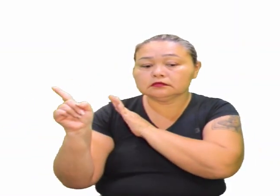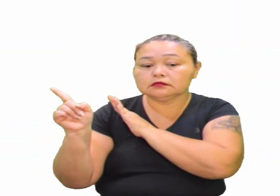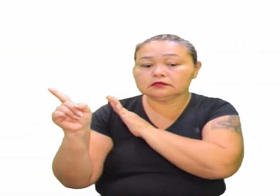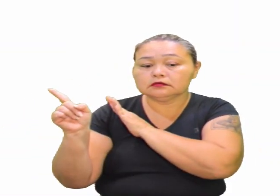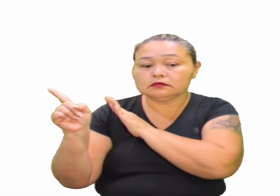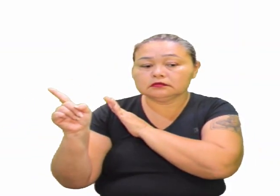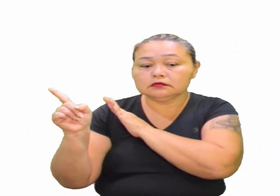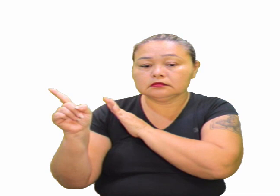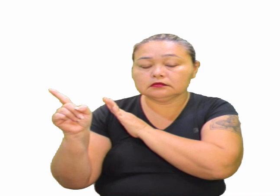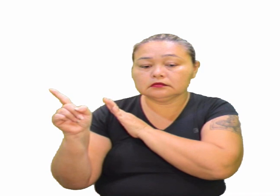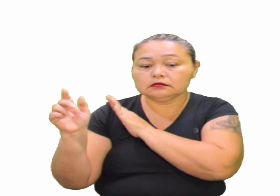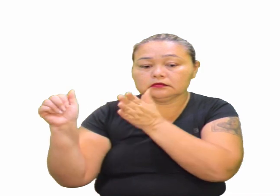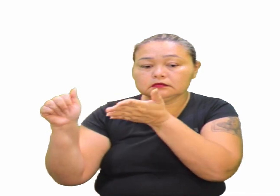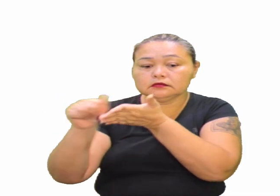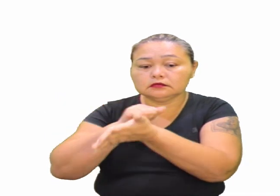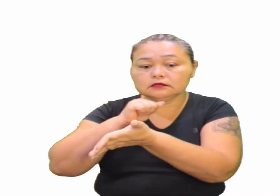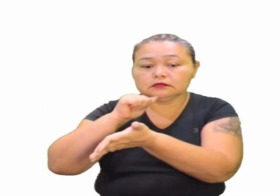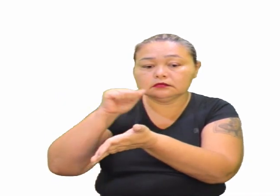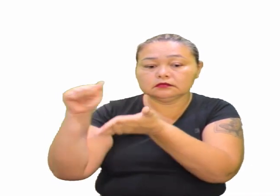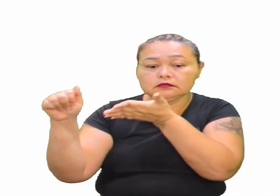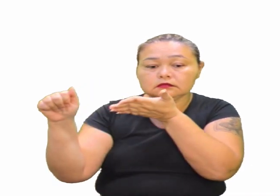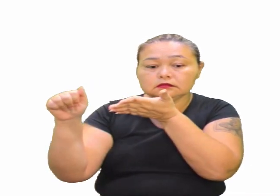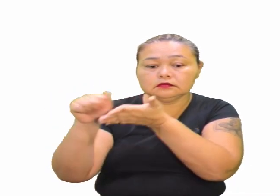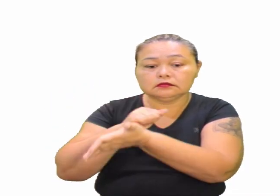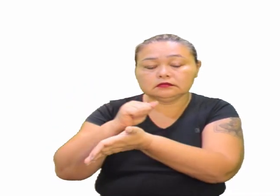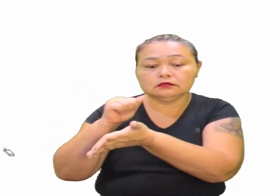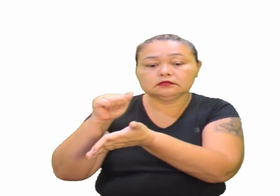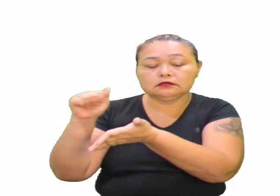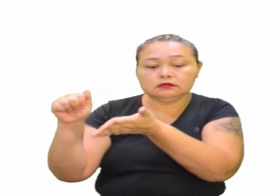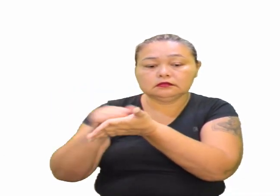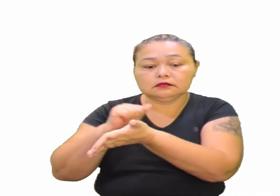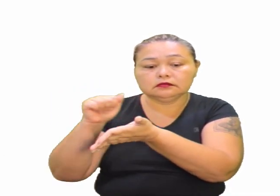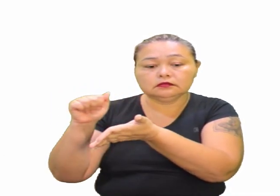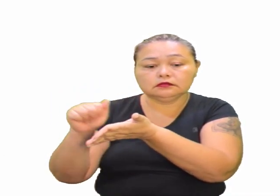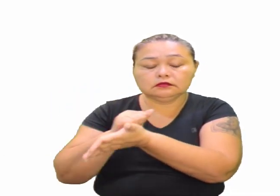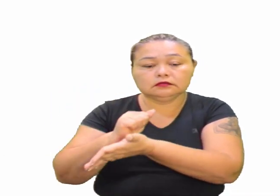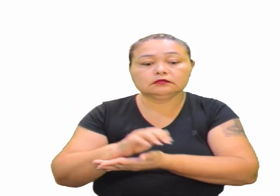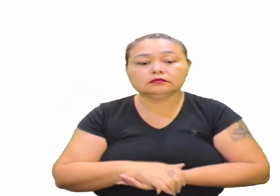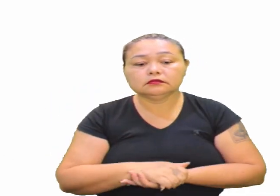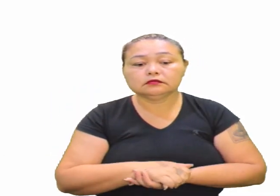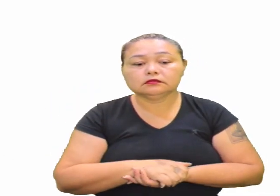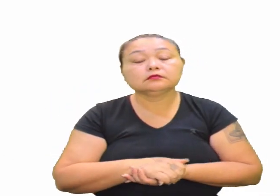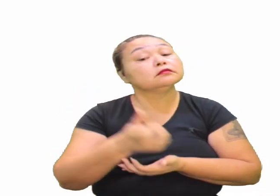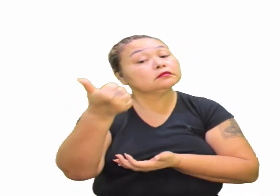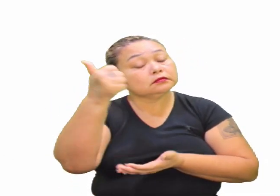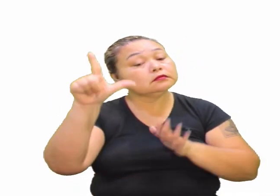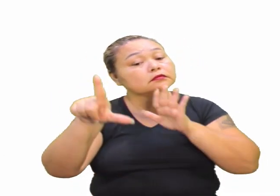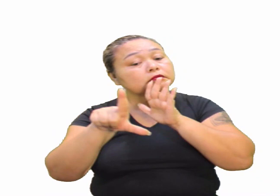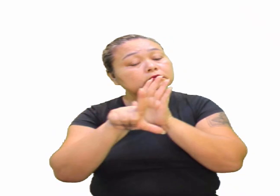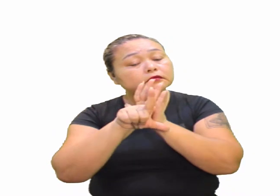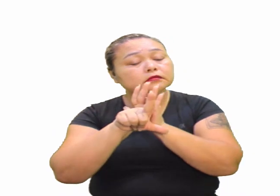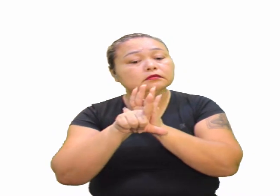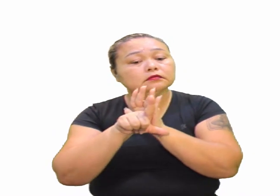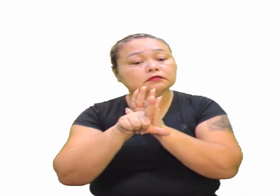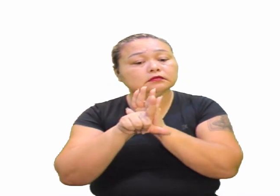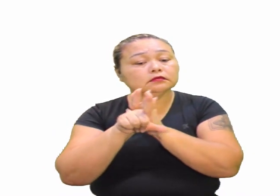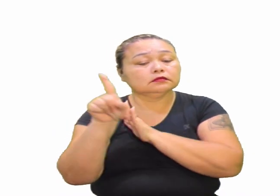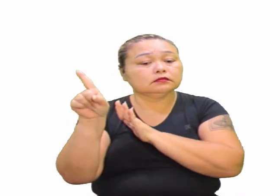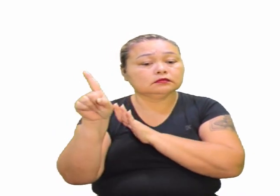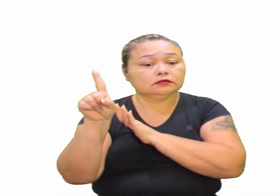deixa eu apagar aqui rapidamente. Aqui, ó, deixa eu apagar aqui. Na primeira lei,